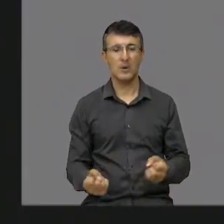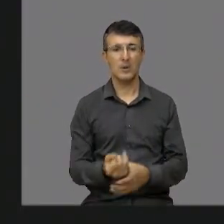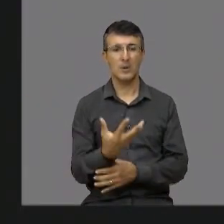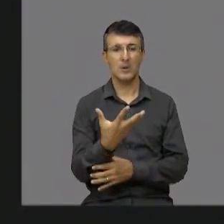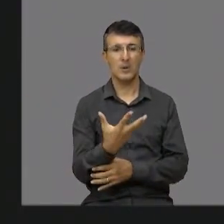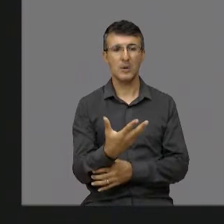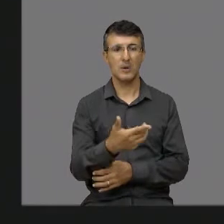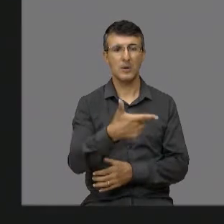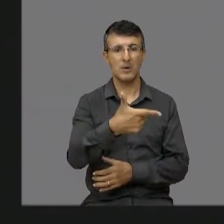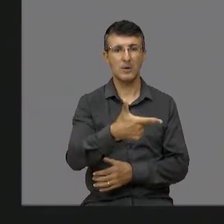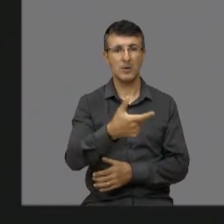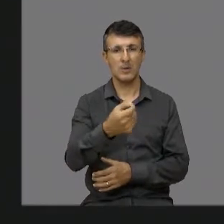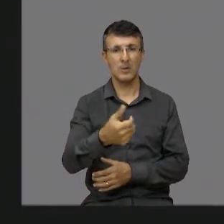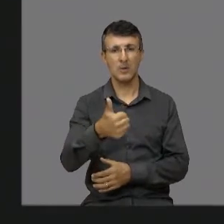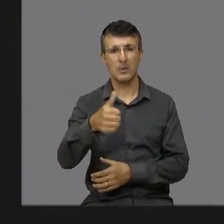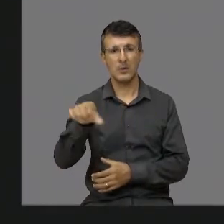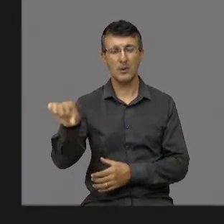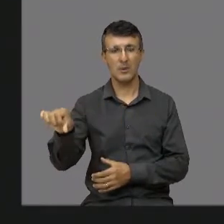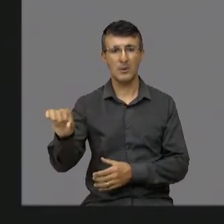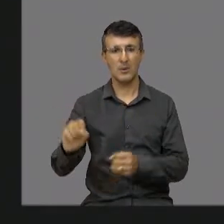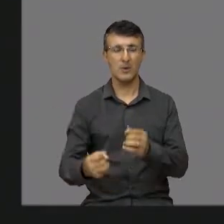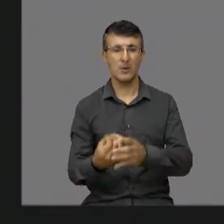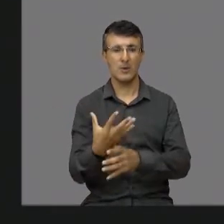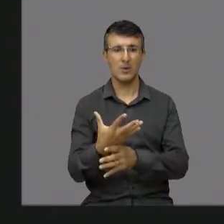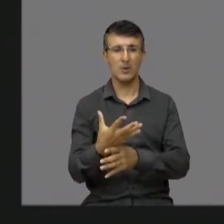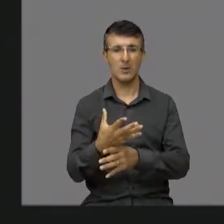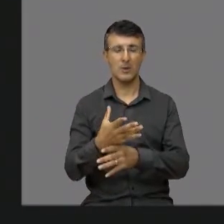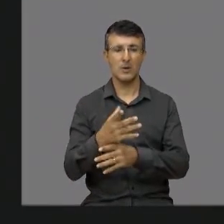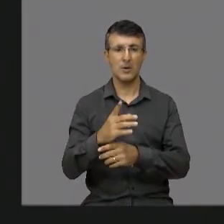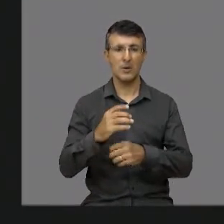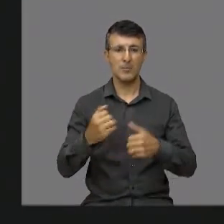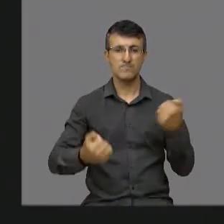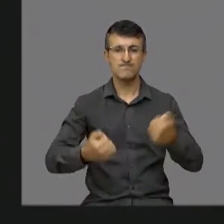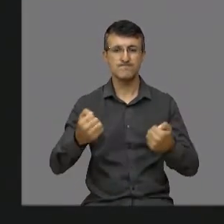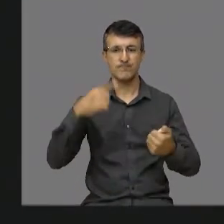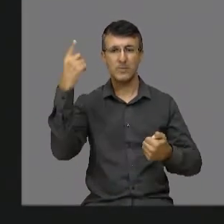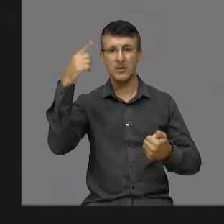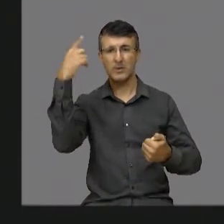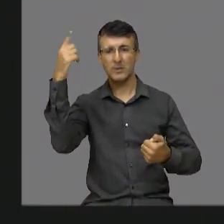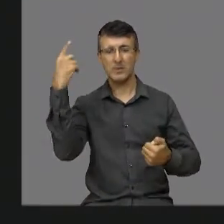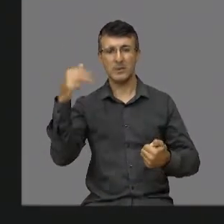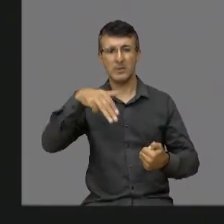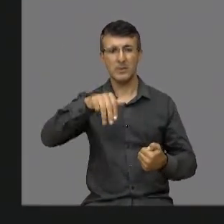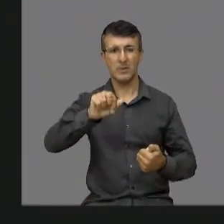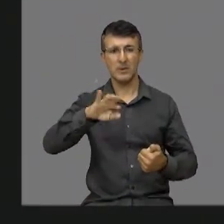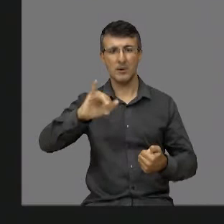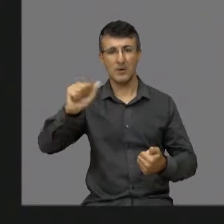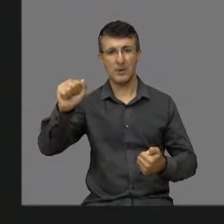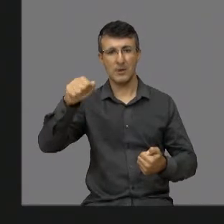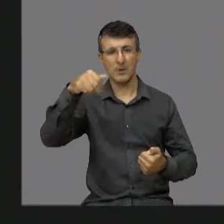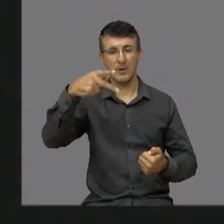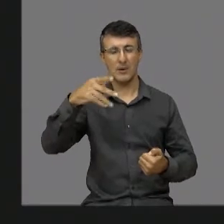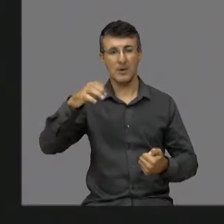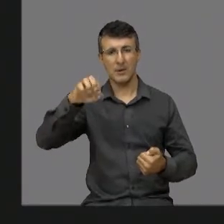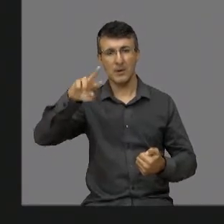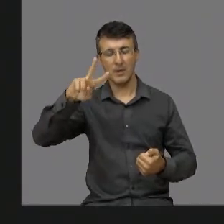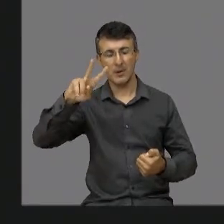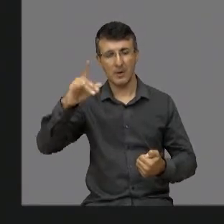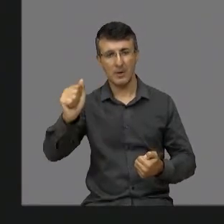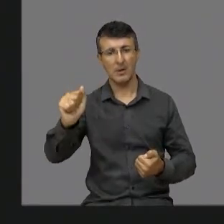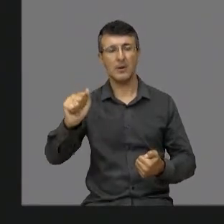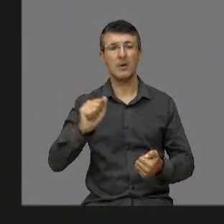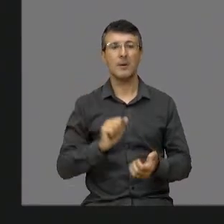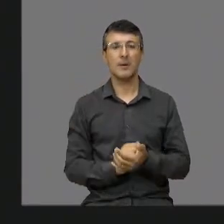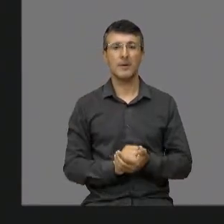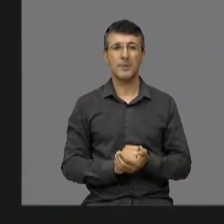da Penha. O programa consiste na realização de visitas periódicas às residências de mulheres em situação de violência doméstica e